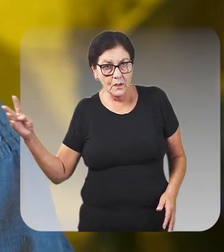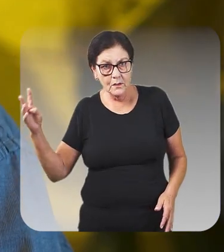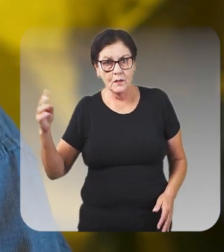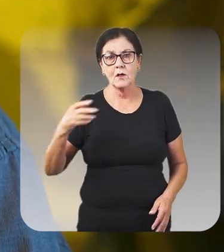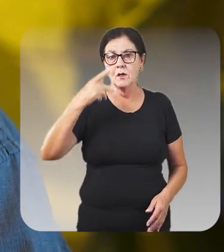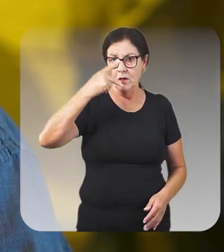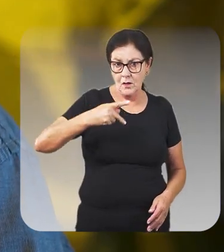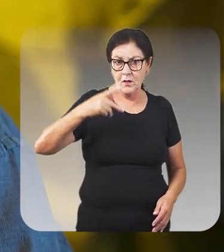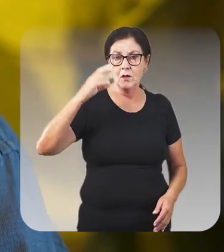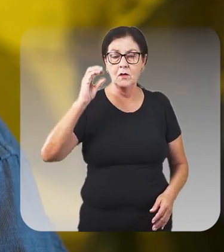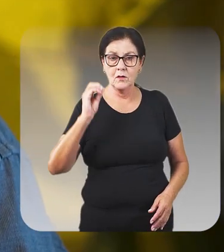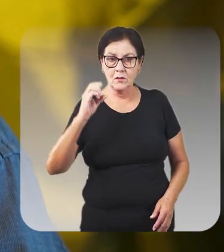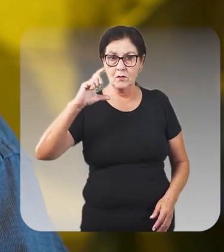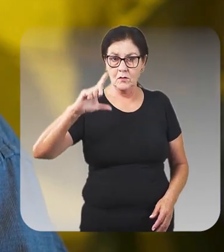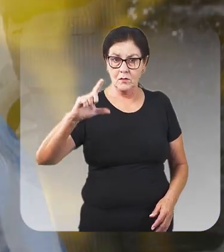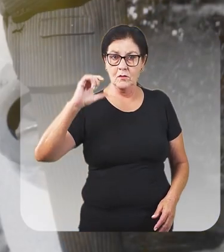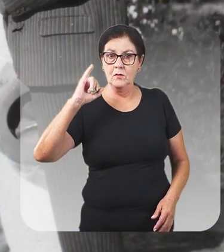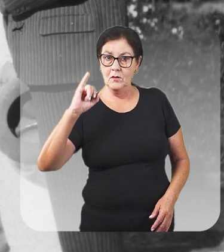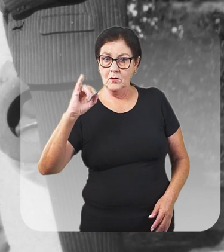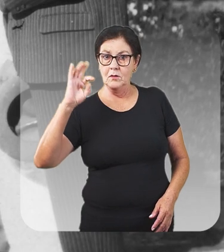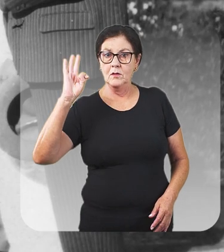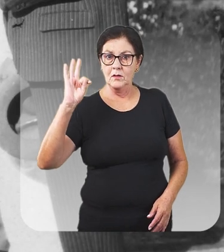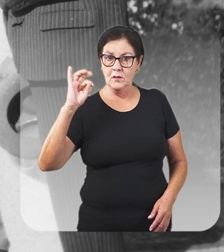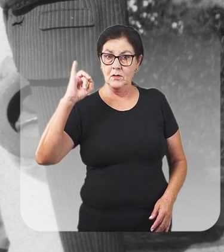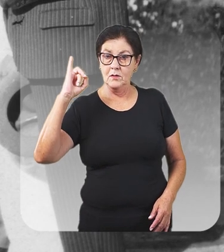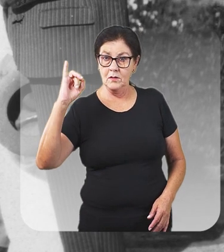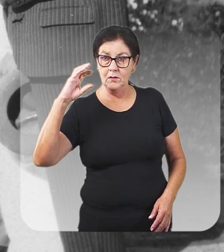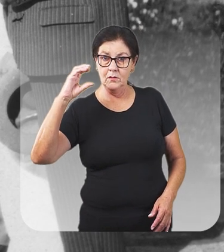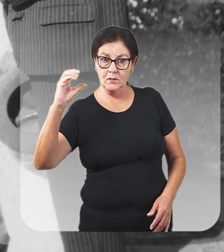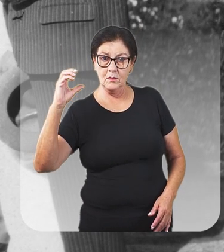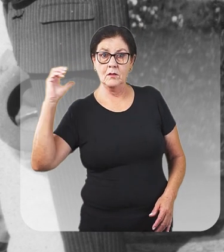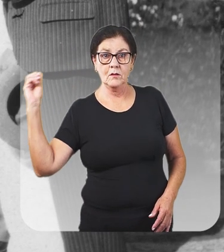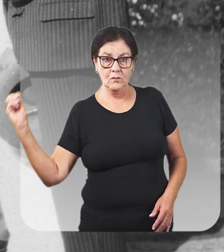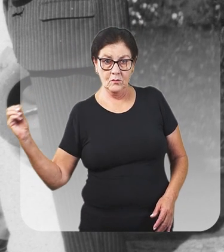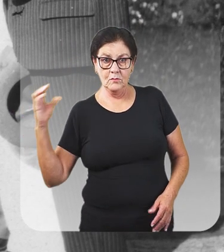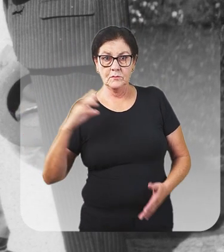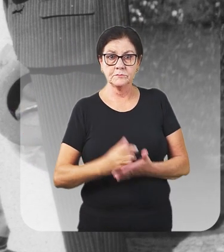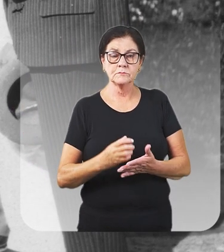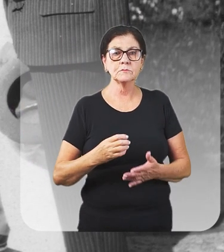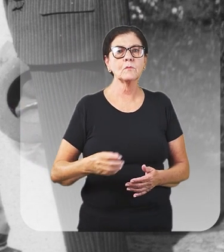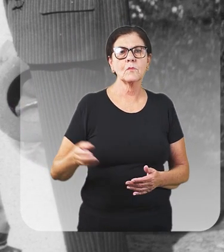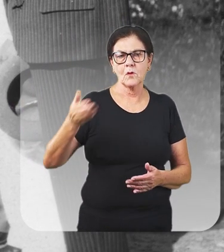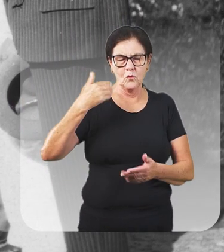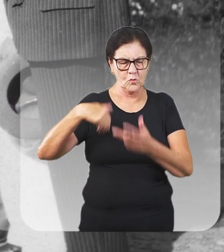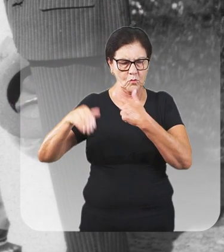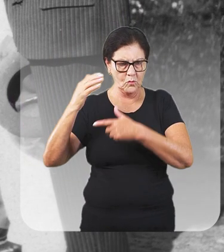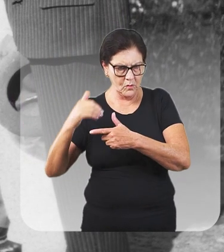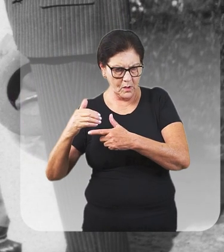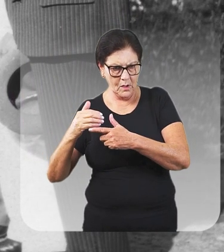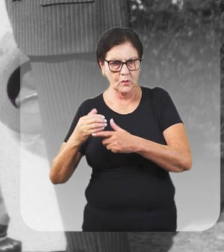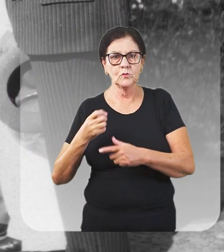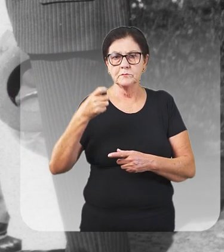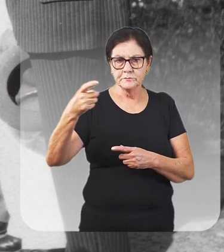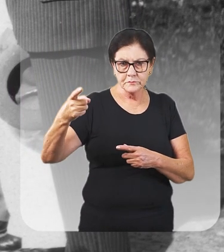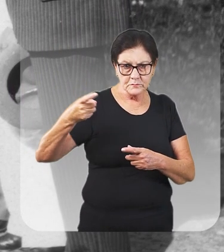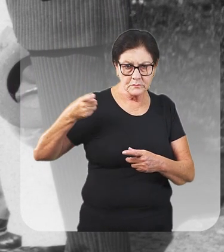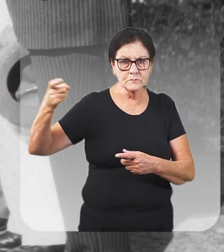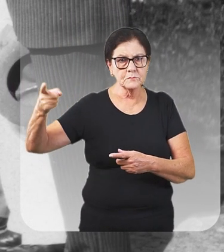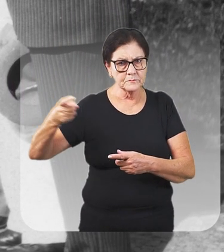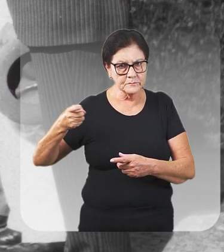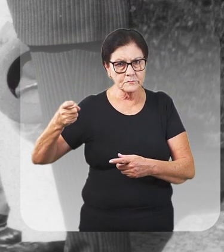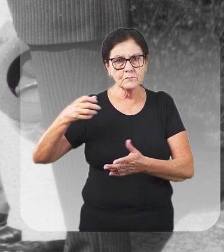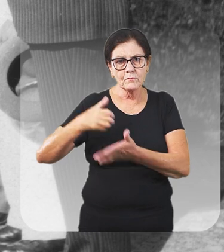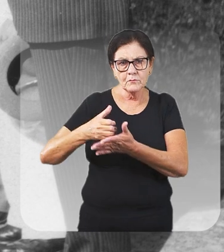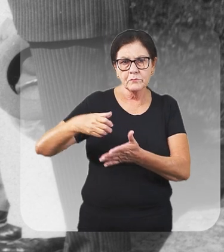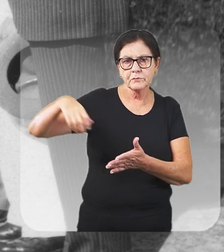político, é muito importante que a gente registre que a formação cientificista do século XIX, que vem lá com uma